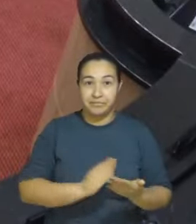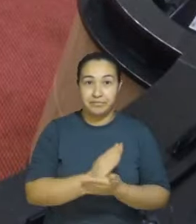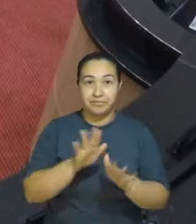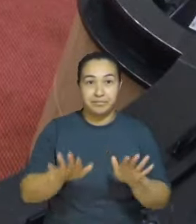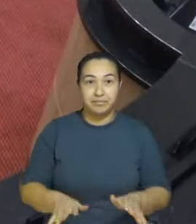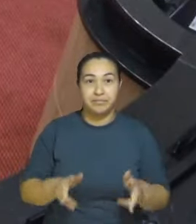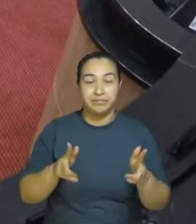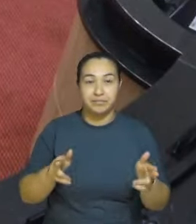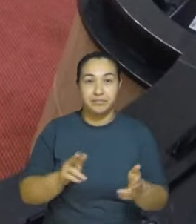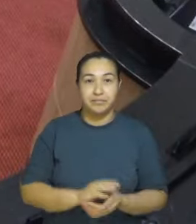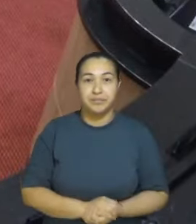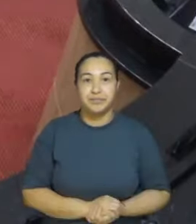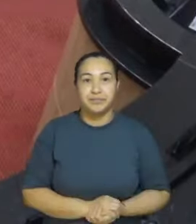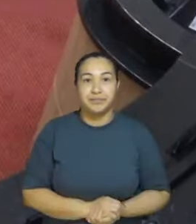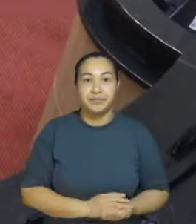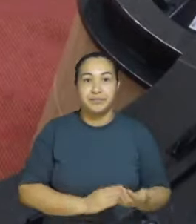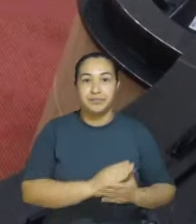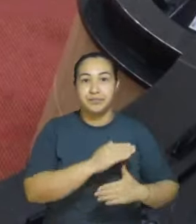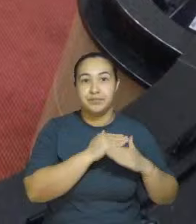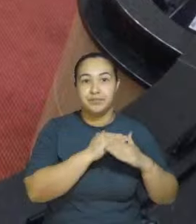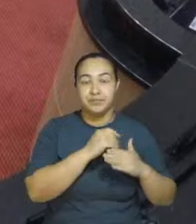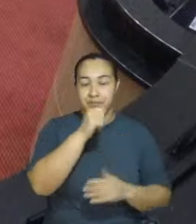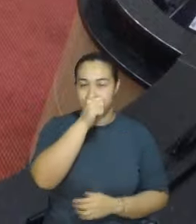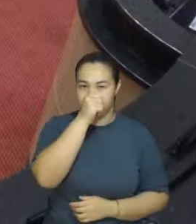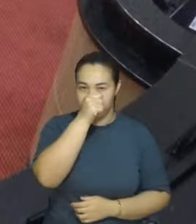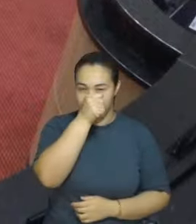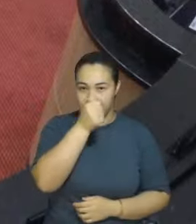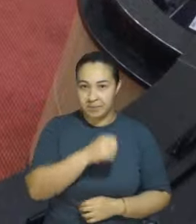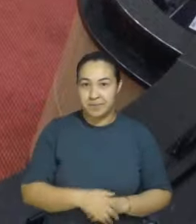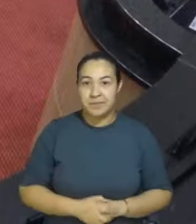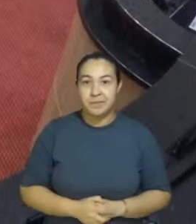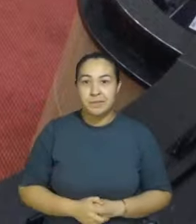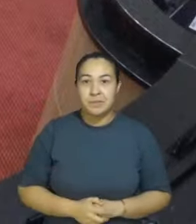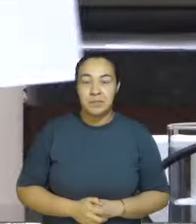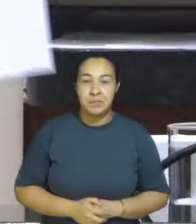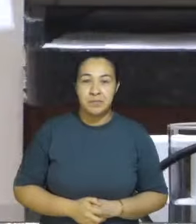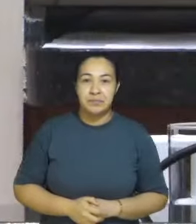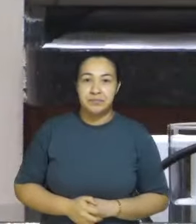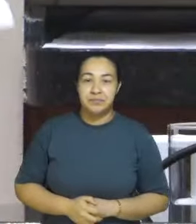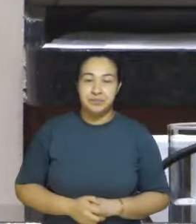se encontra. Aprovado por unanimidade.